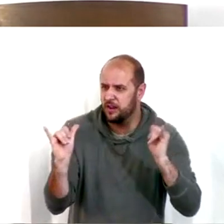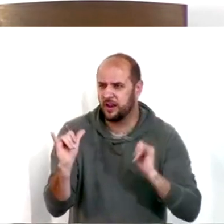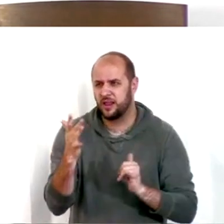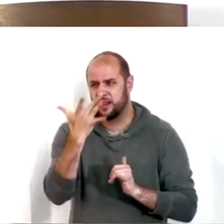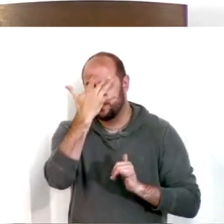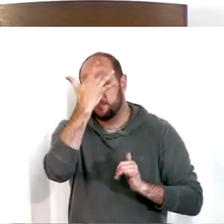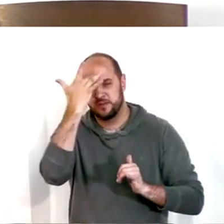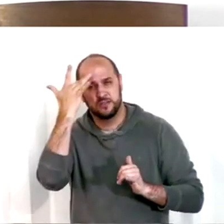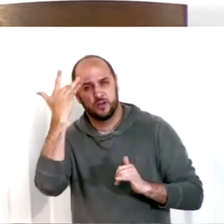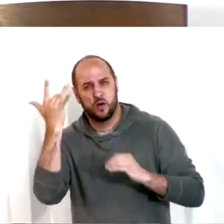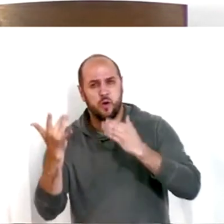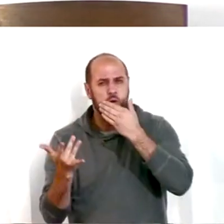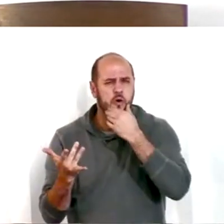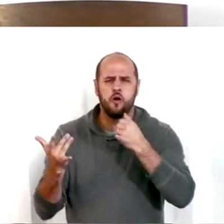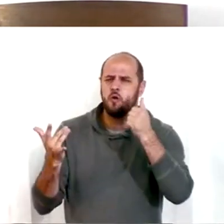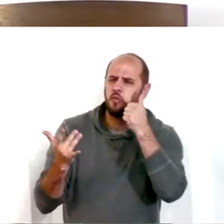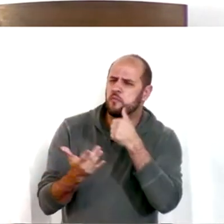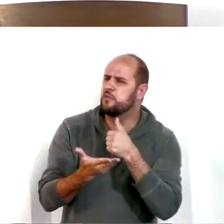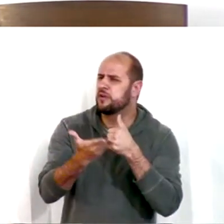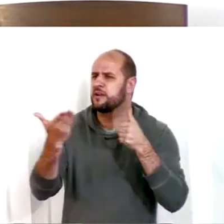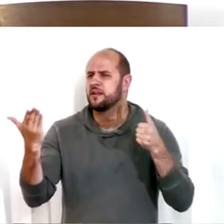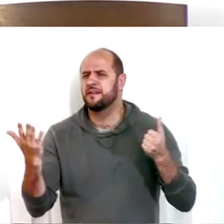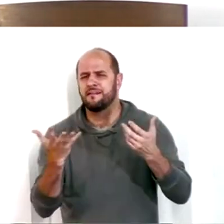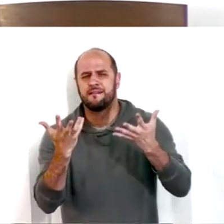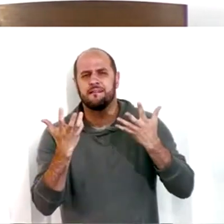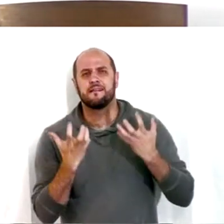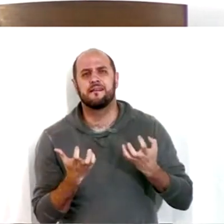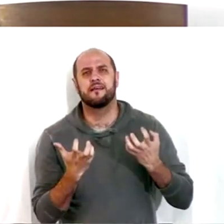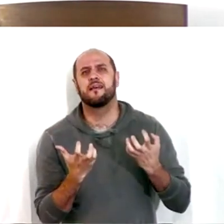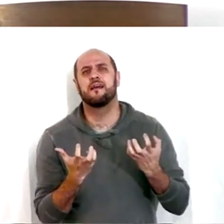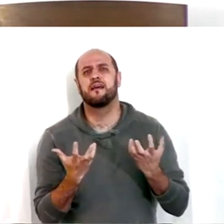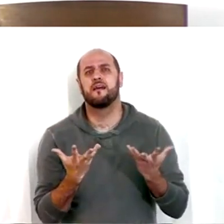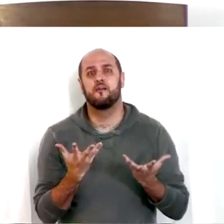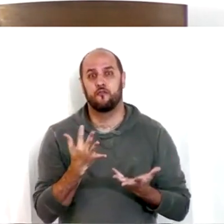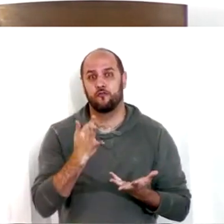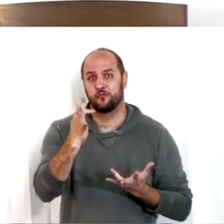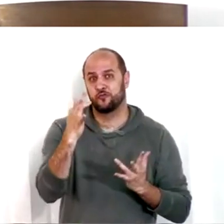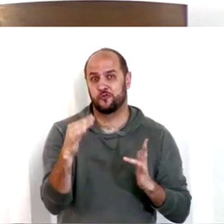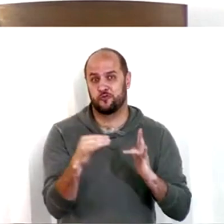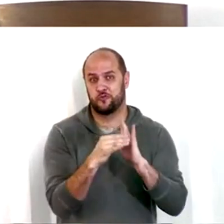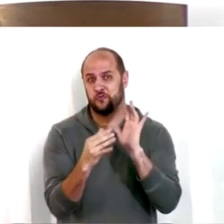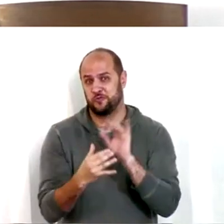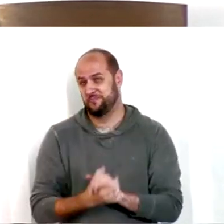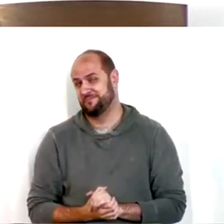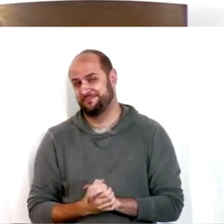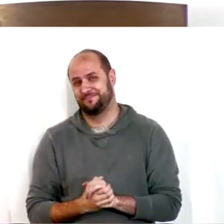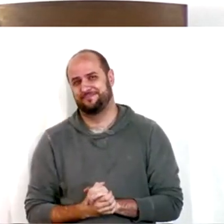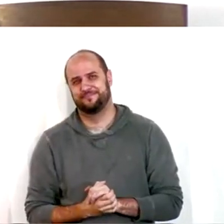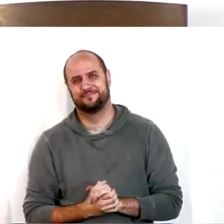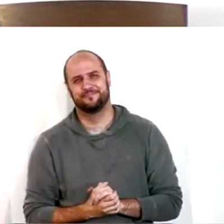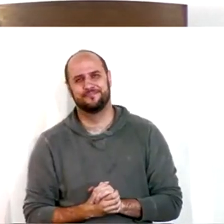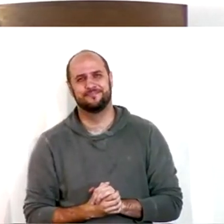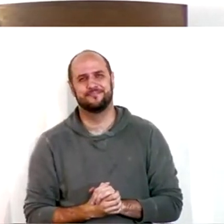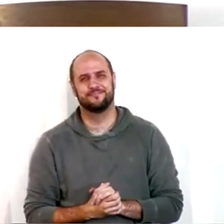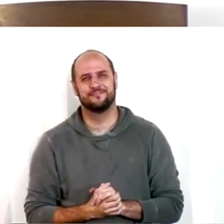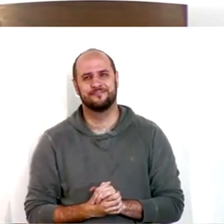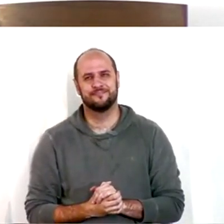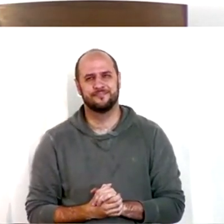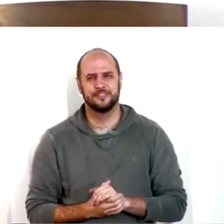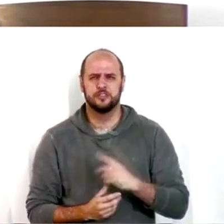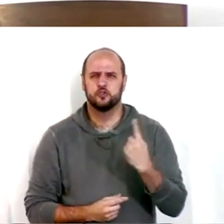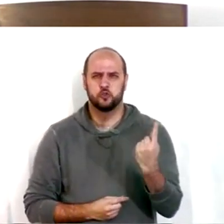àqueles irmãos e irmãs que almejam o casamento. Se você